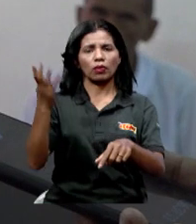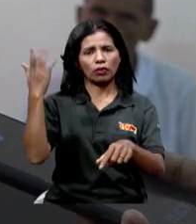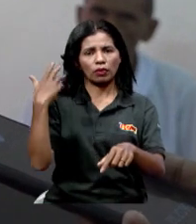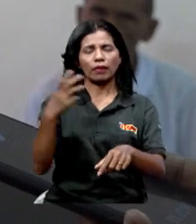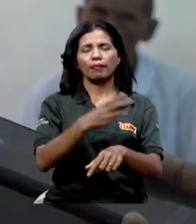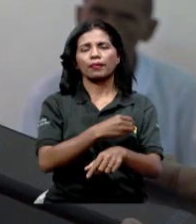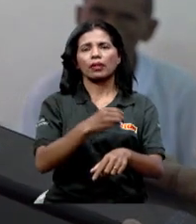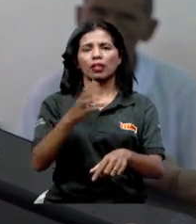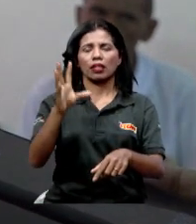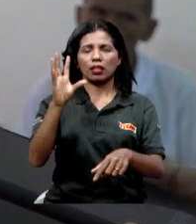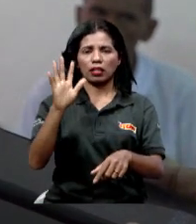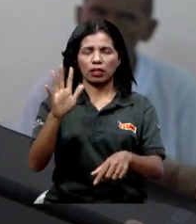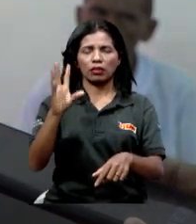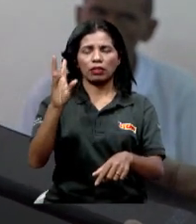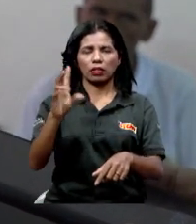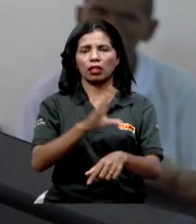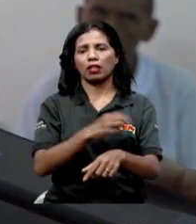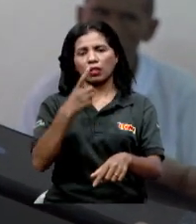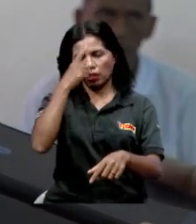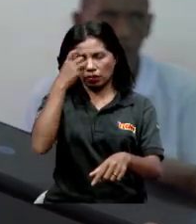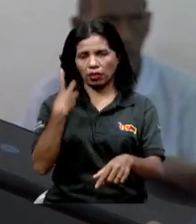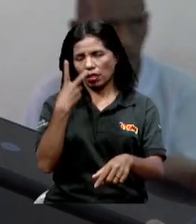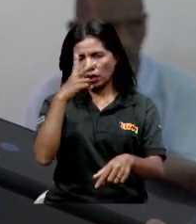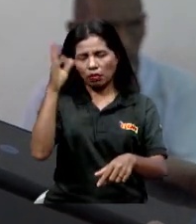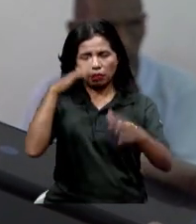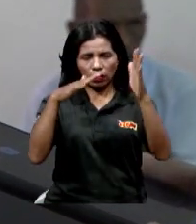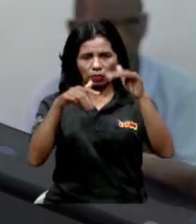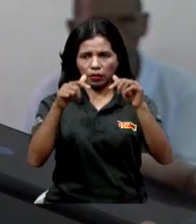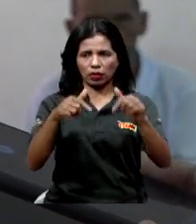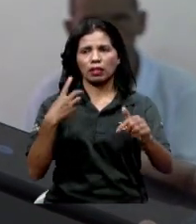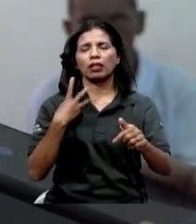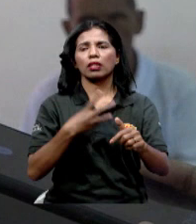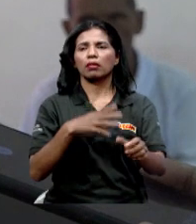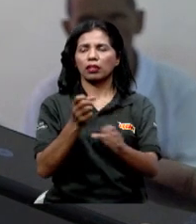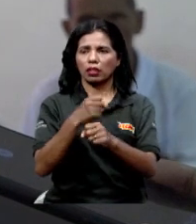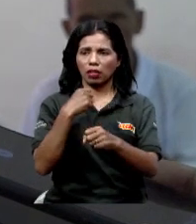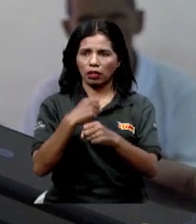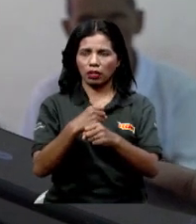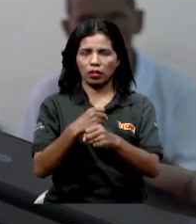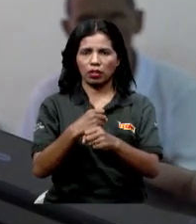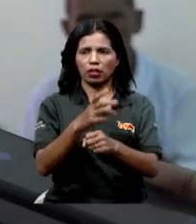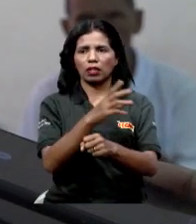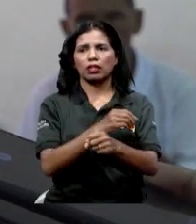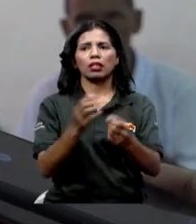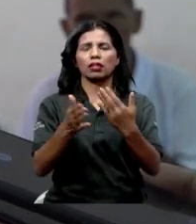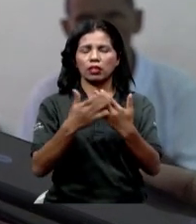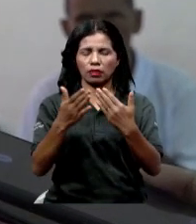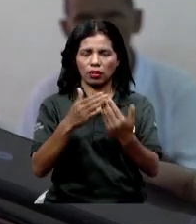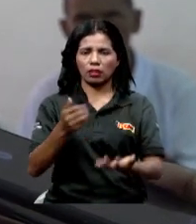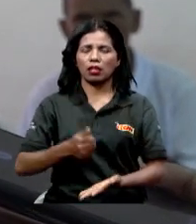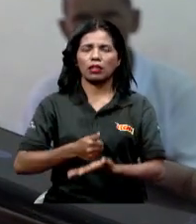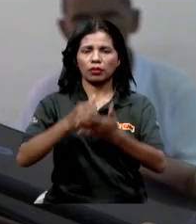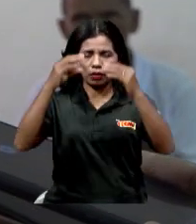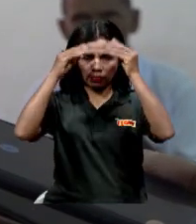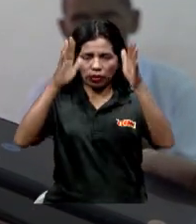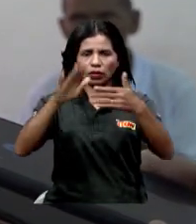quinto sexto governo constitucional também está reba problema né então estamos halo a tradução ida simplesmente ajuda professor